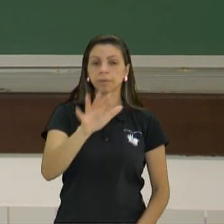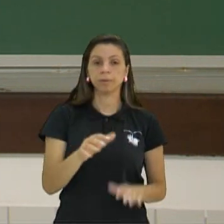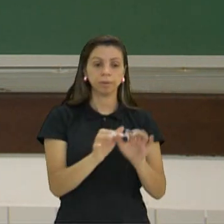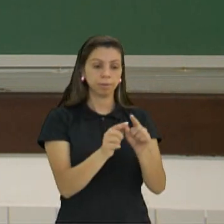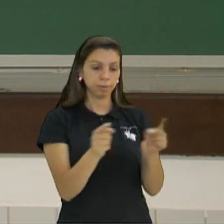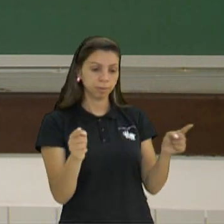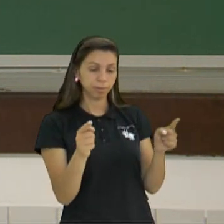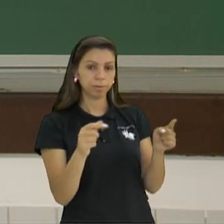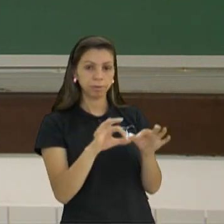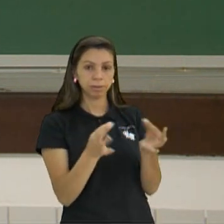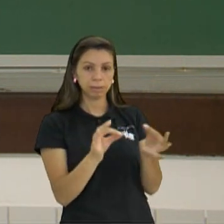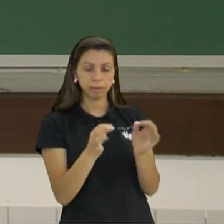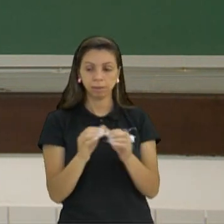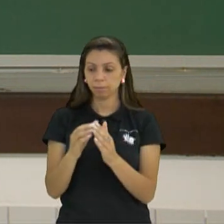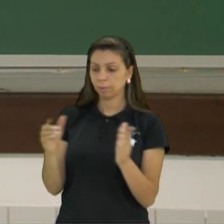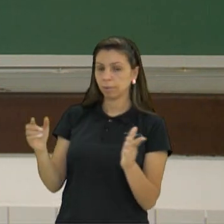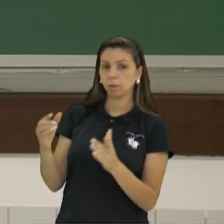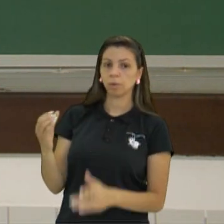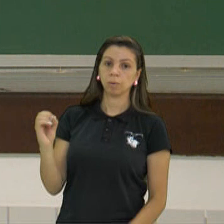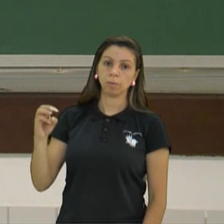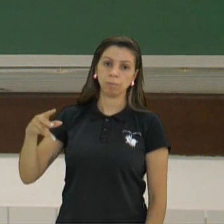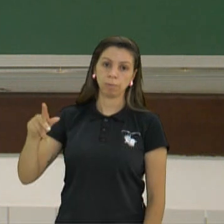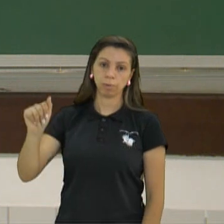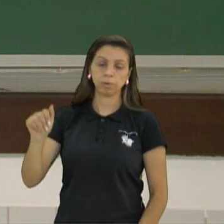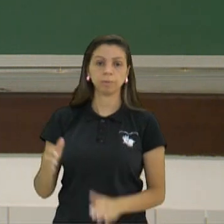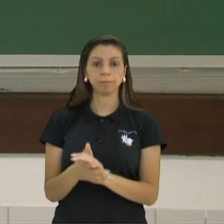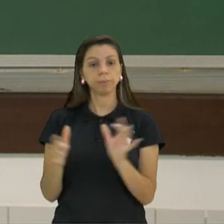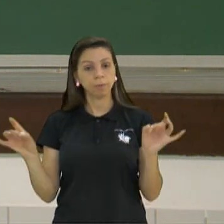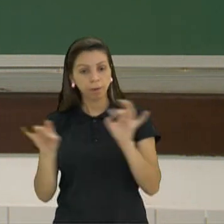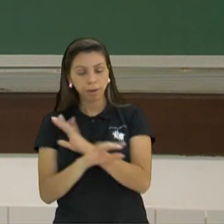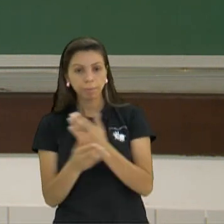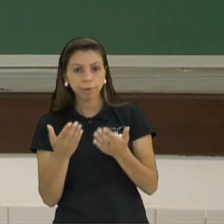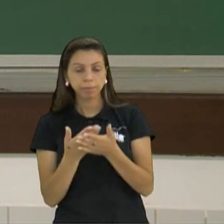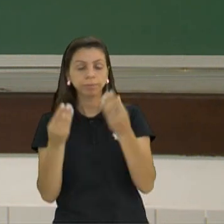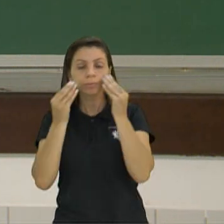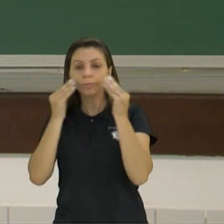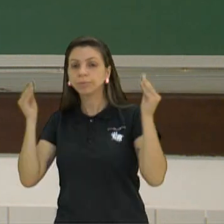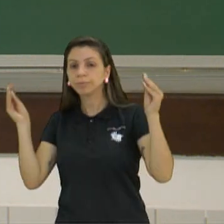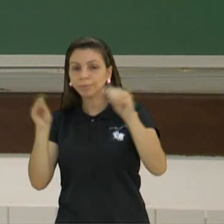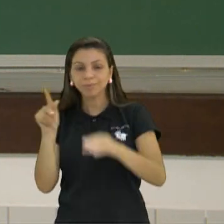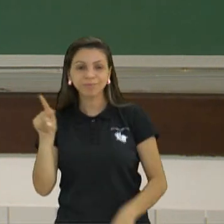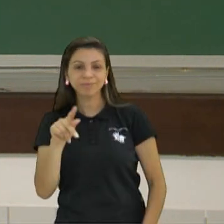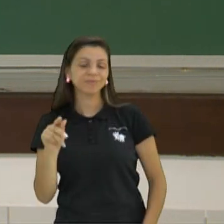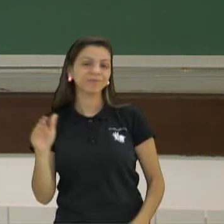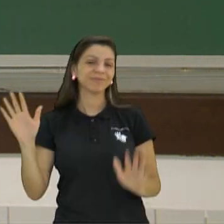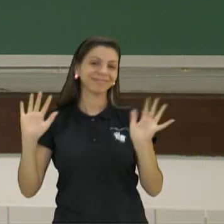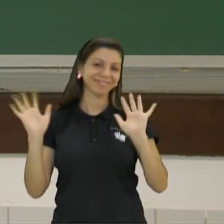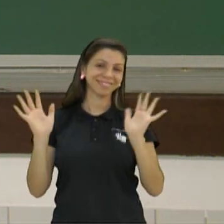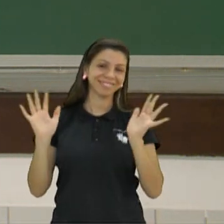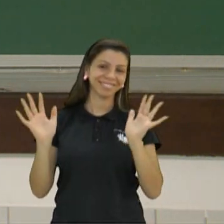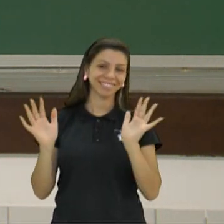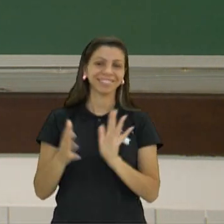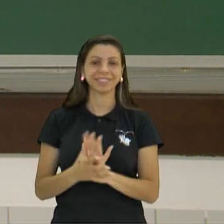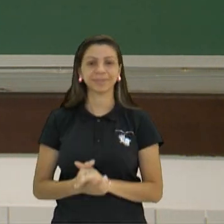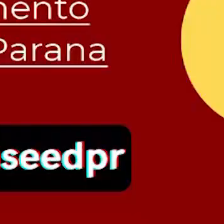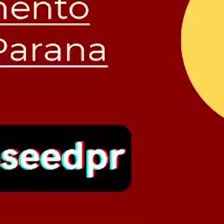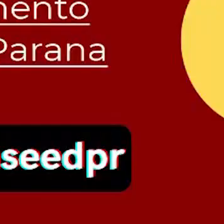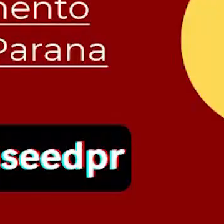períodos compostos. A nossa aula termina por aqui. Um beijo da prof, até a próxima aula.